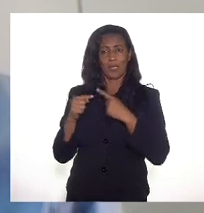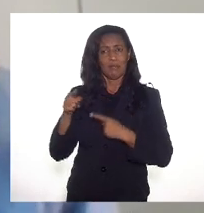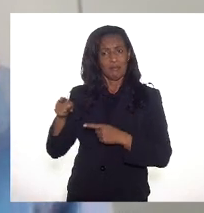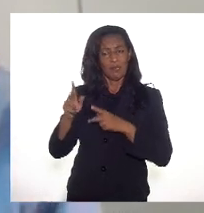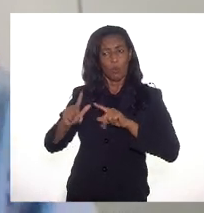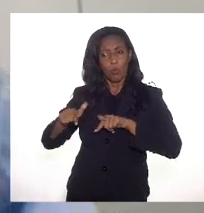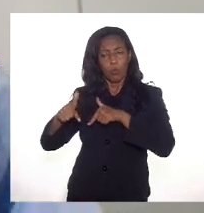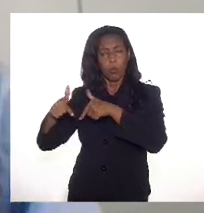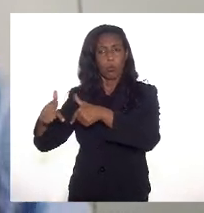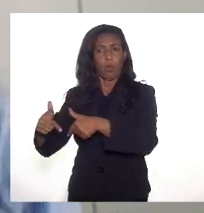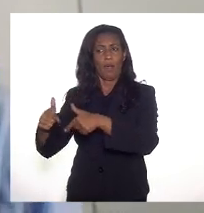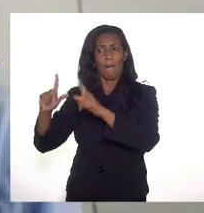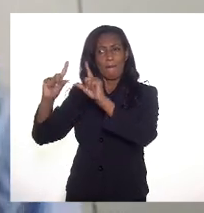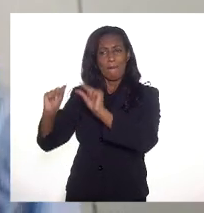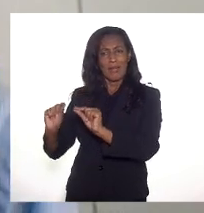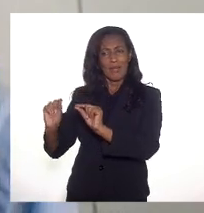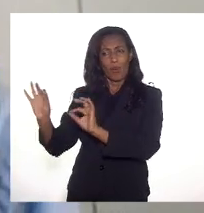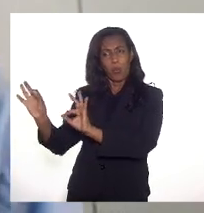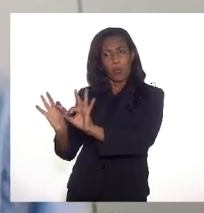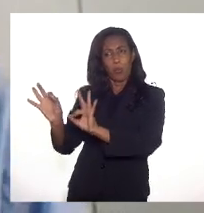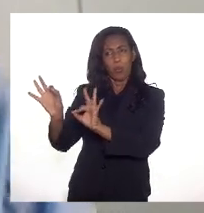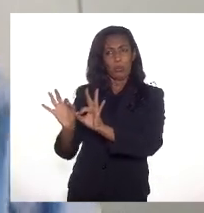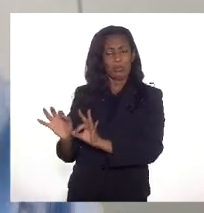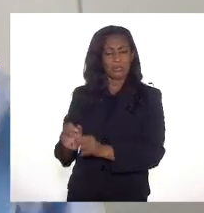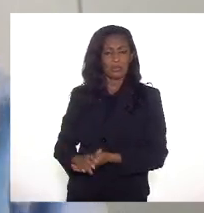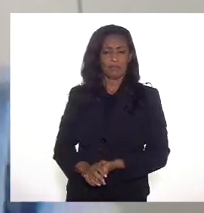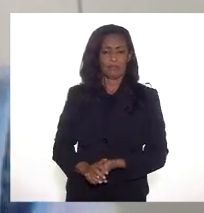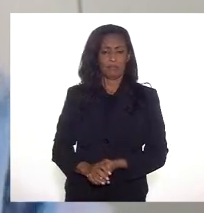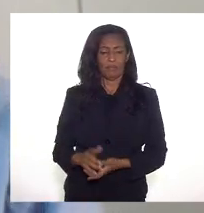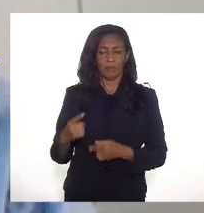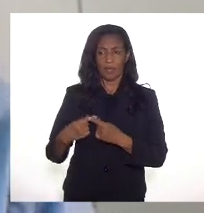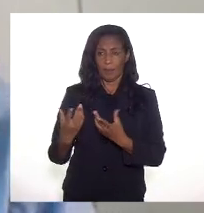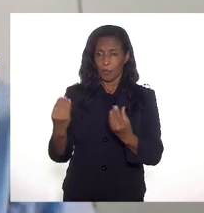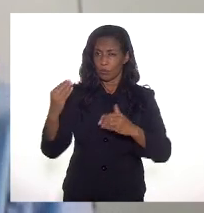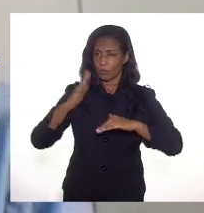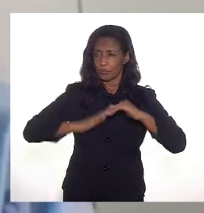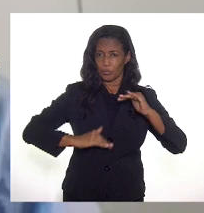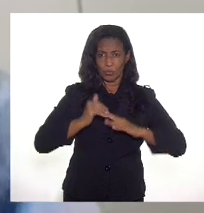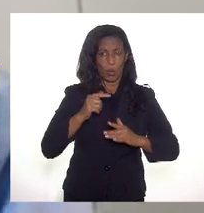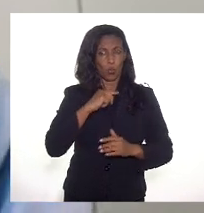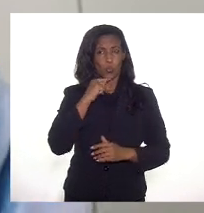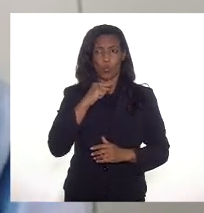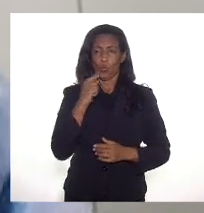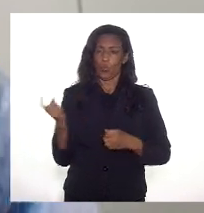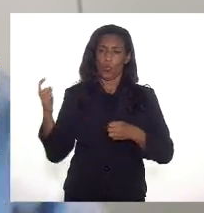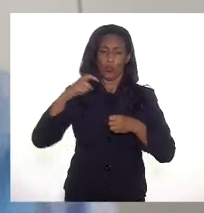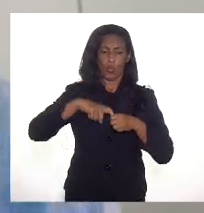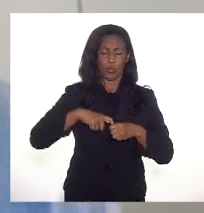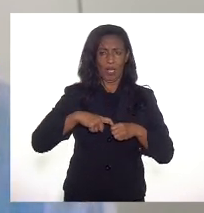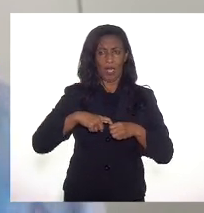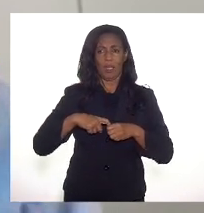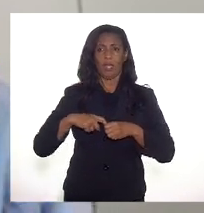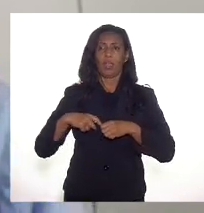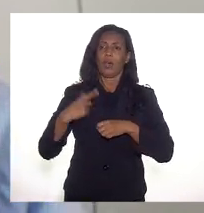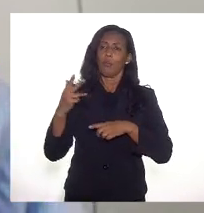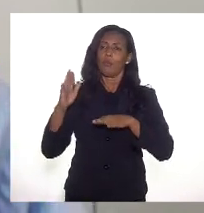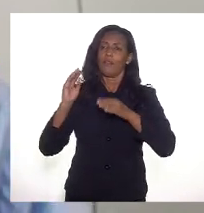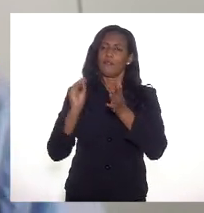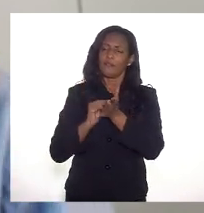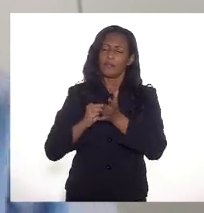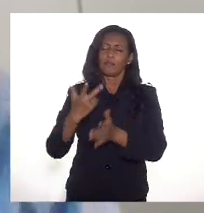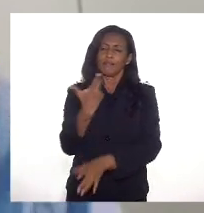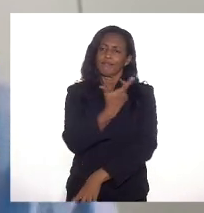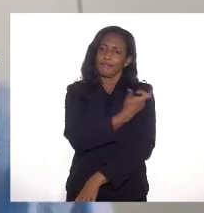funcionamento minimamente adequado, porque muitos profissionais não conseguem voltar por conta da comorbidade, porque ainda não foram